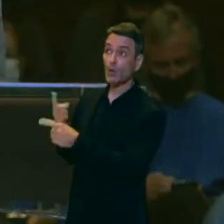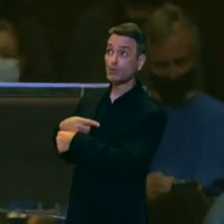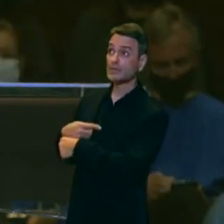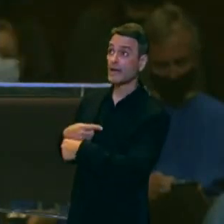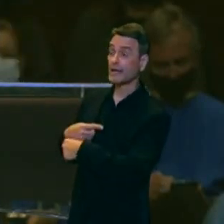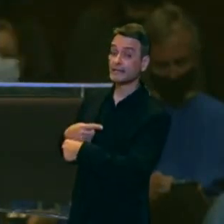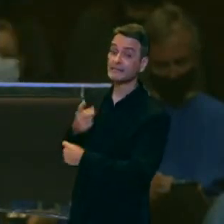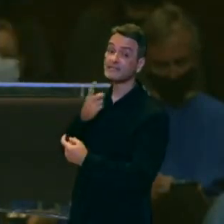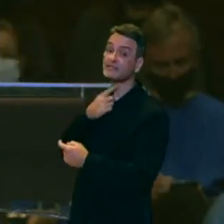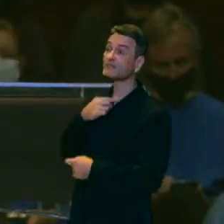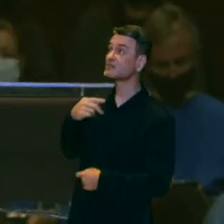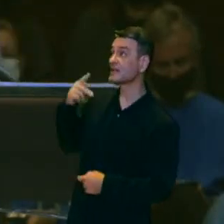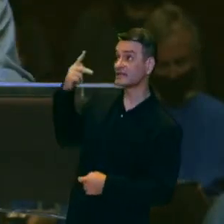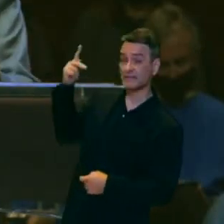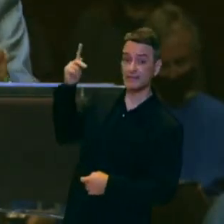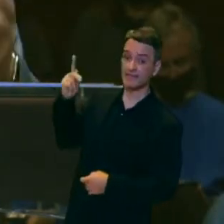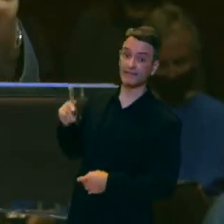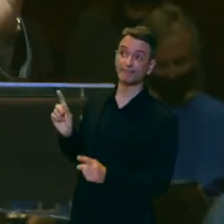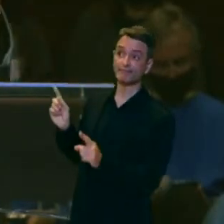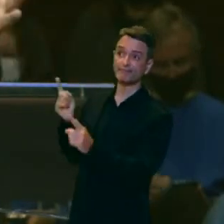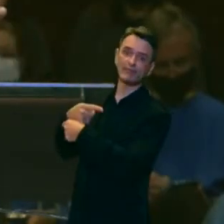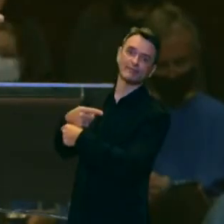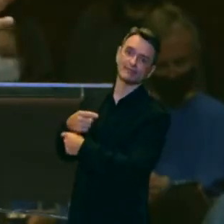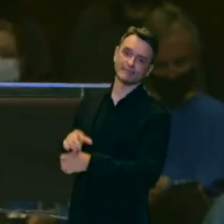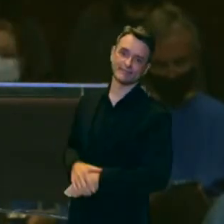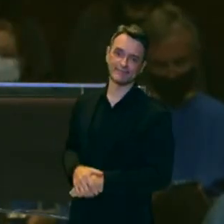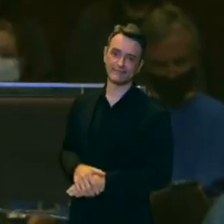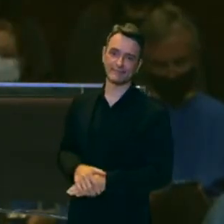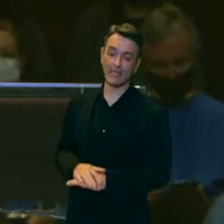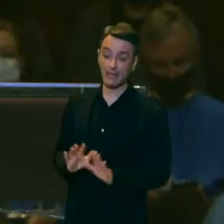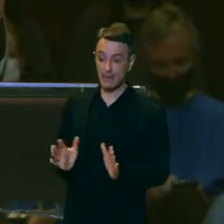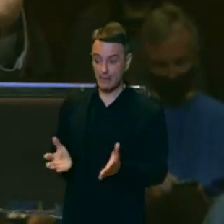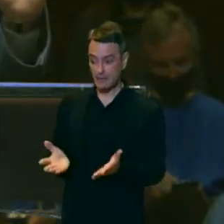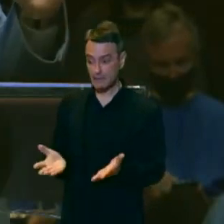de Deus. E elas, de alguma maneira,